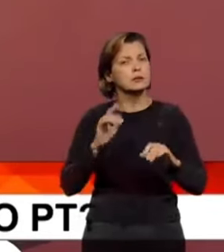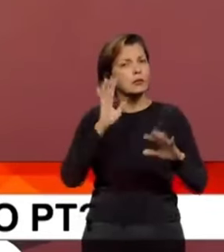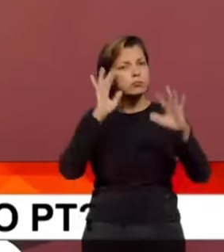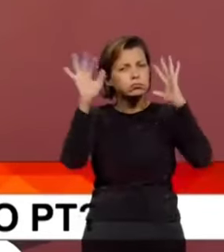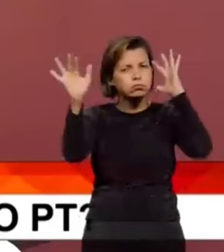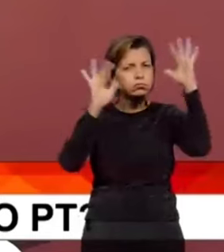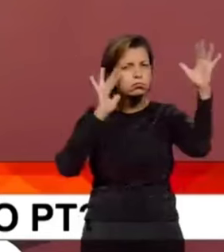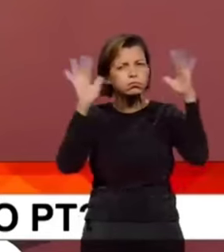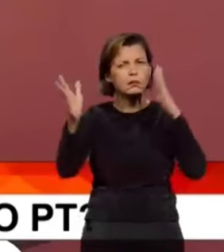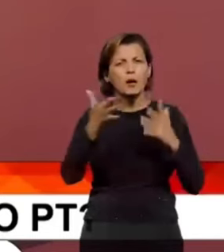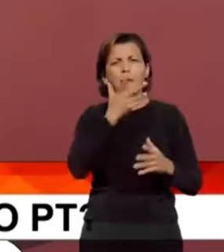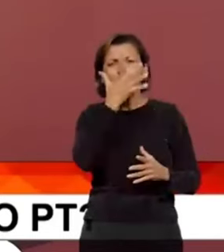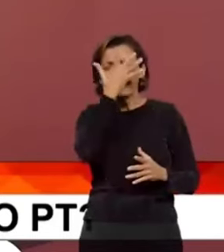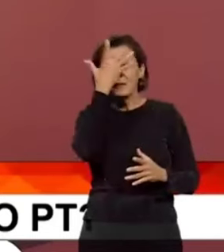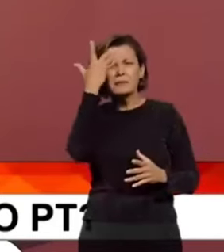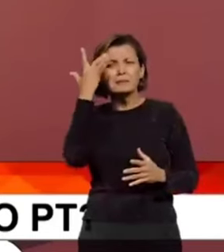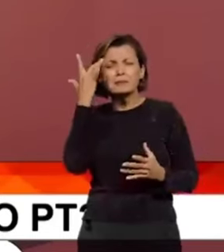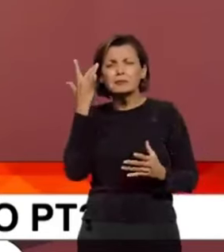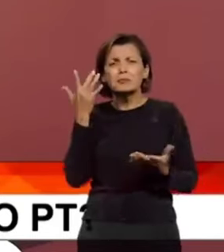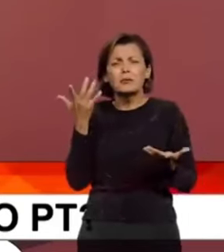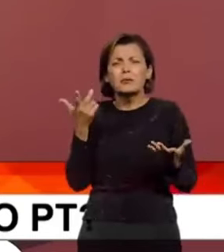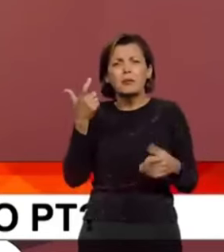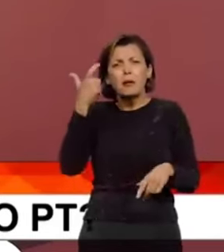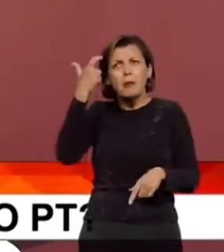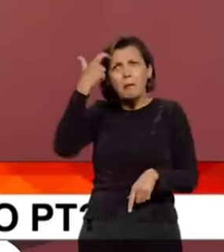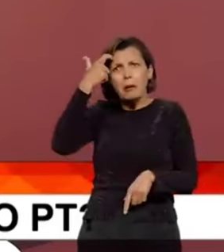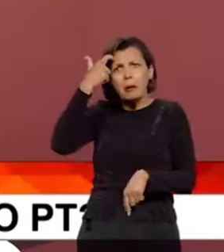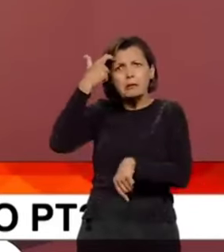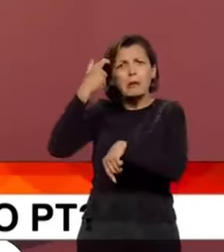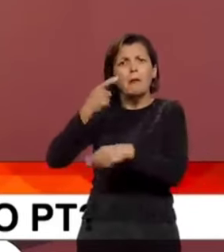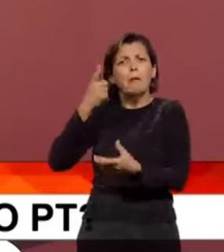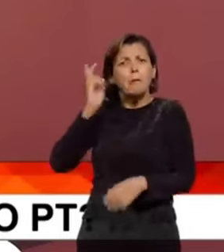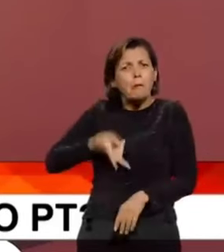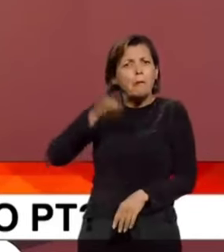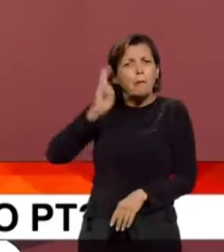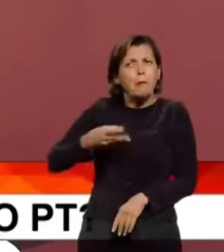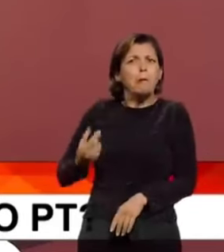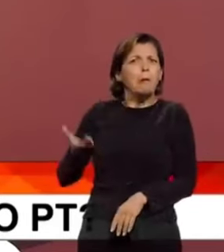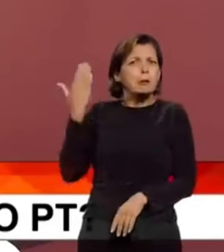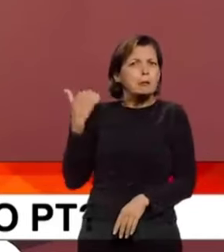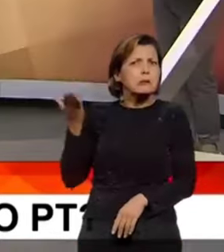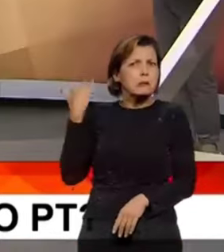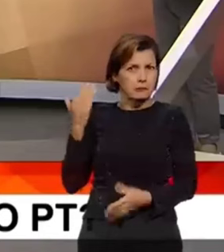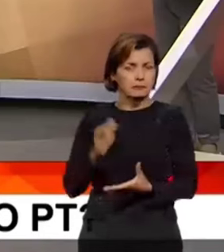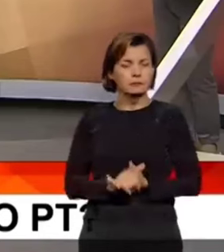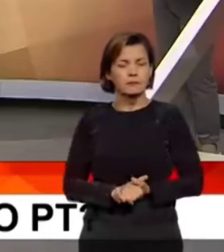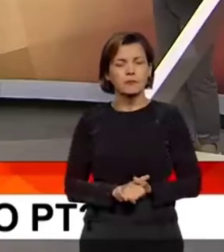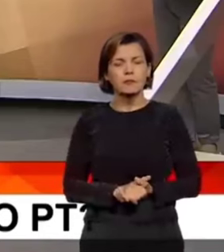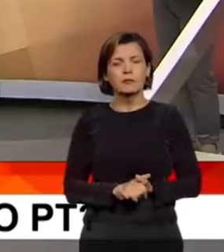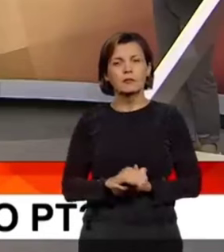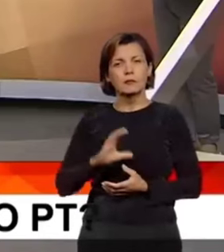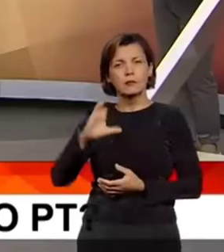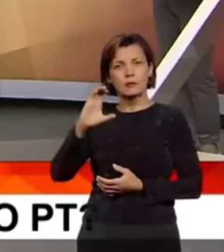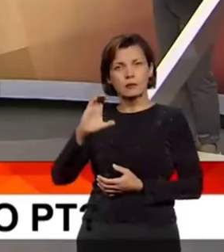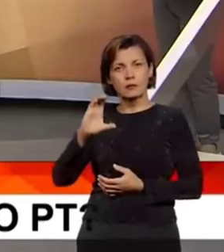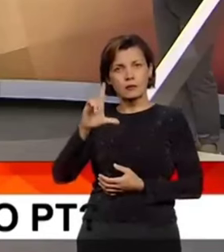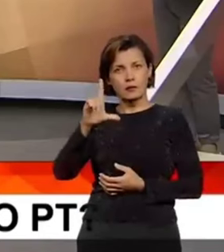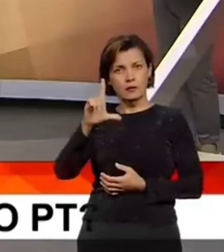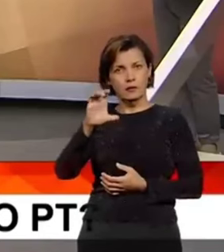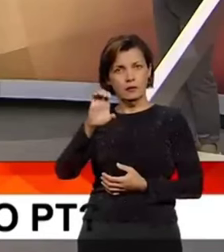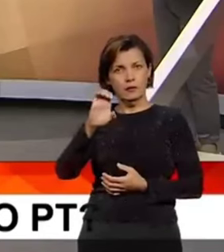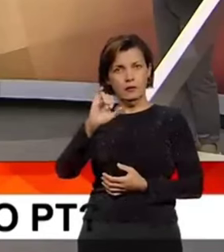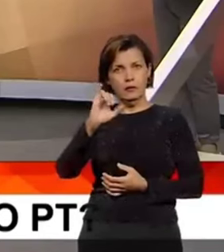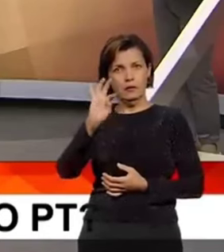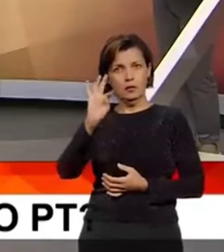estão aparecendo que eles foram condenadas a viver no passado conosco O Cleiton Silva e da